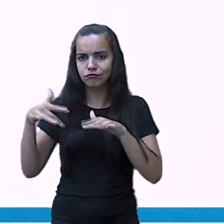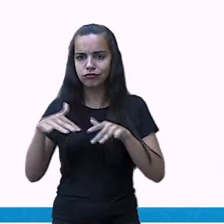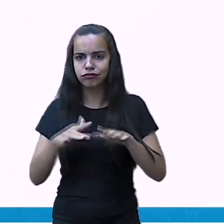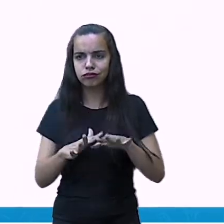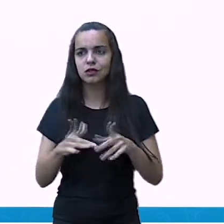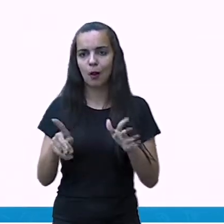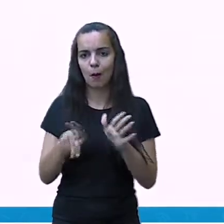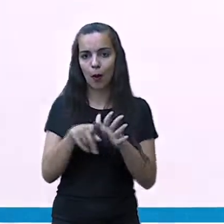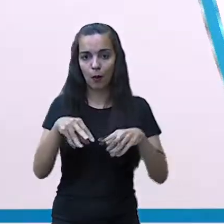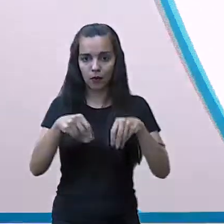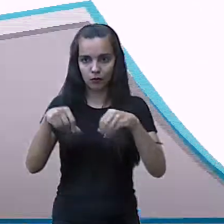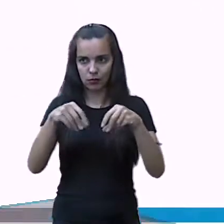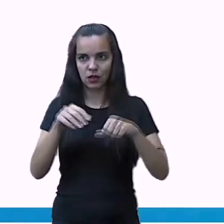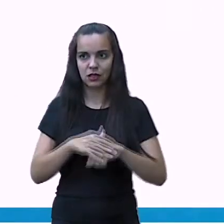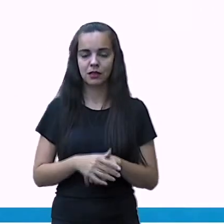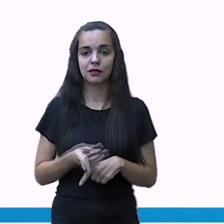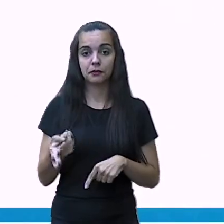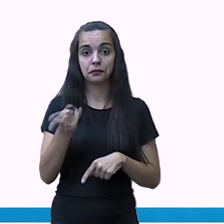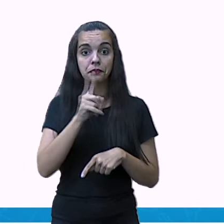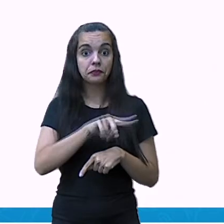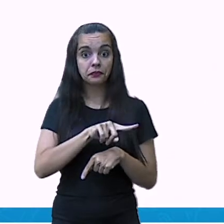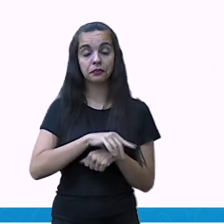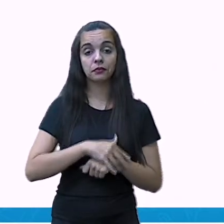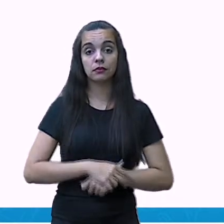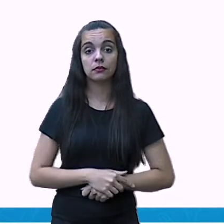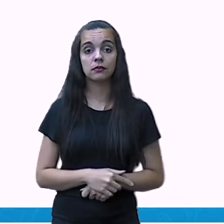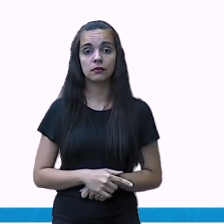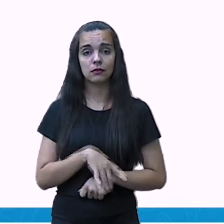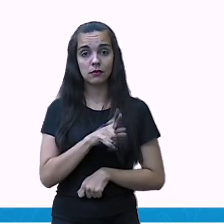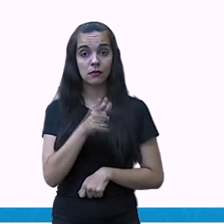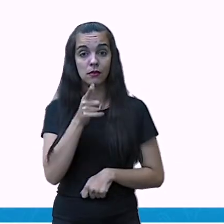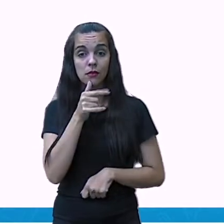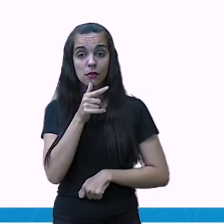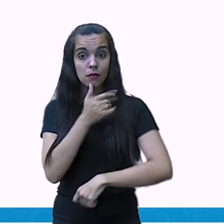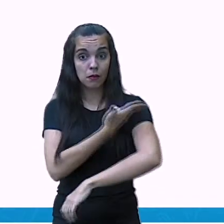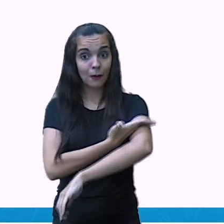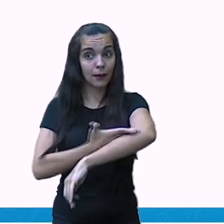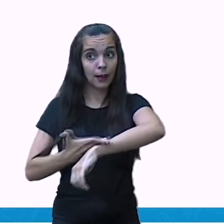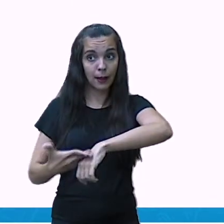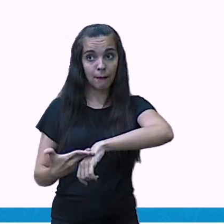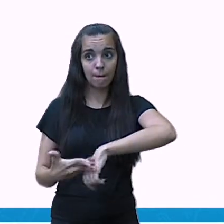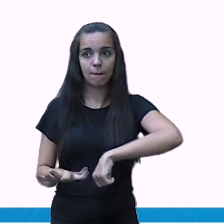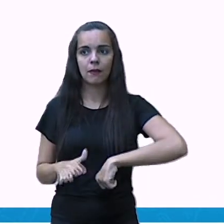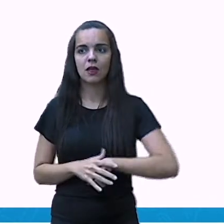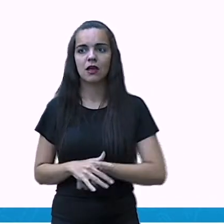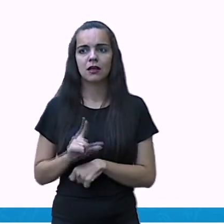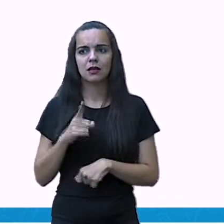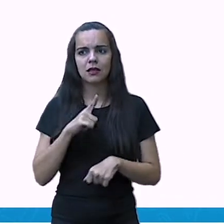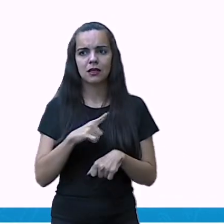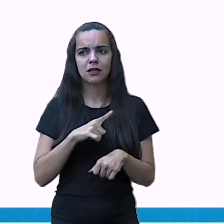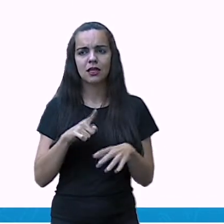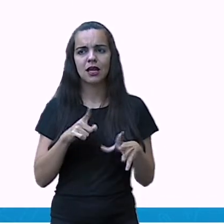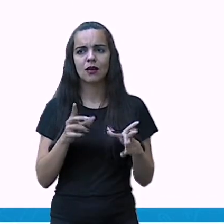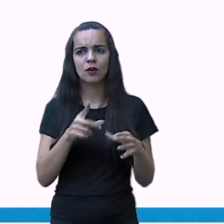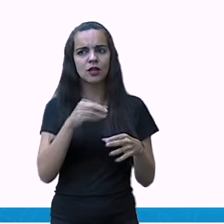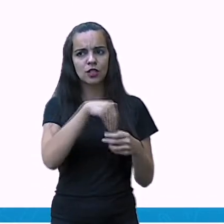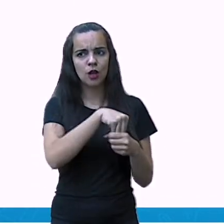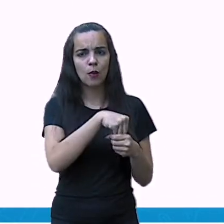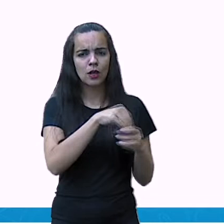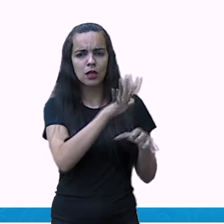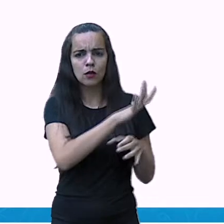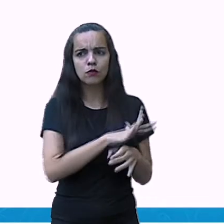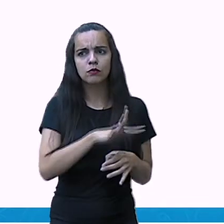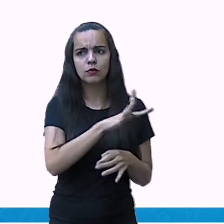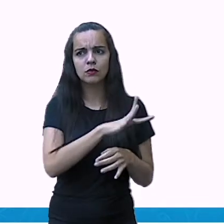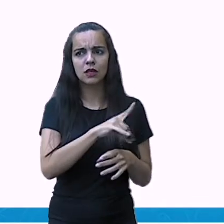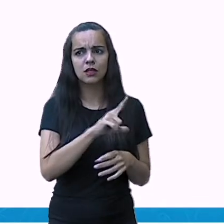águas. Aqui, o rio de água branca, tá? É aquele que está numa